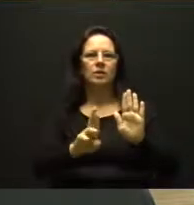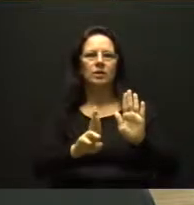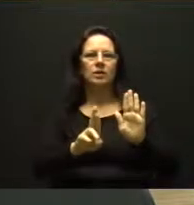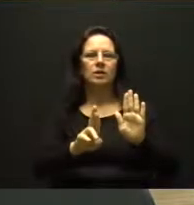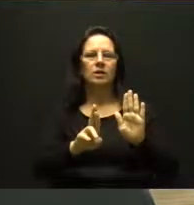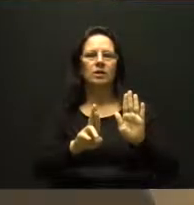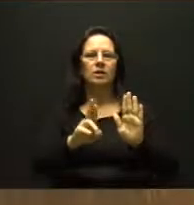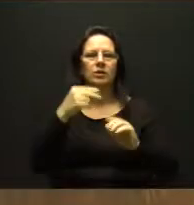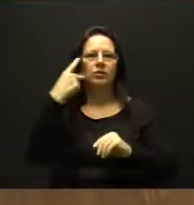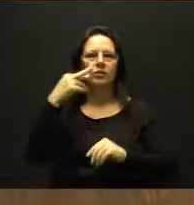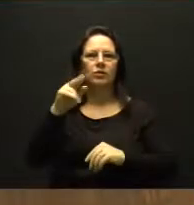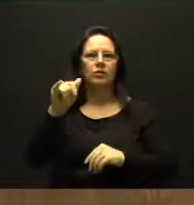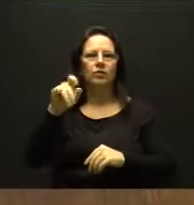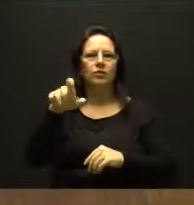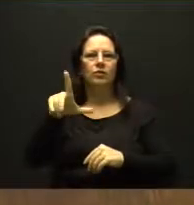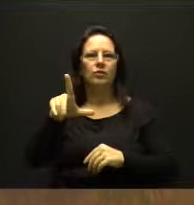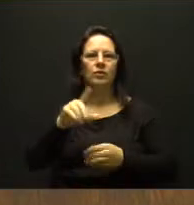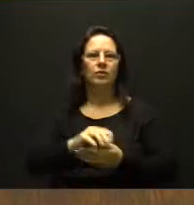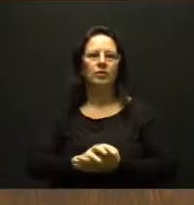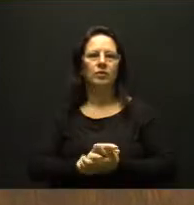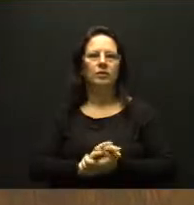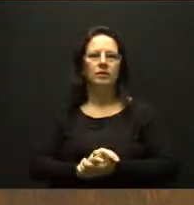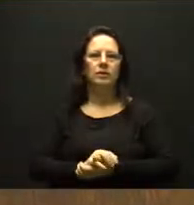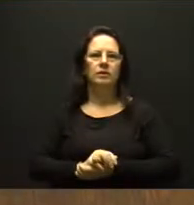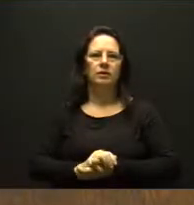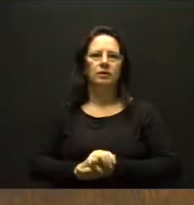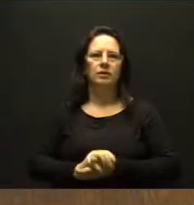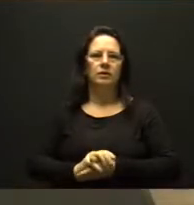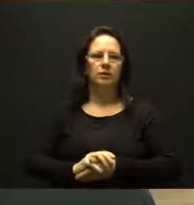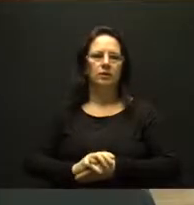a palavra vereador rafael tocou